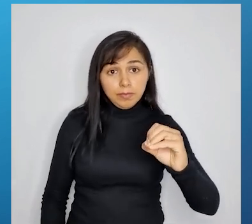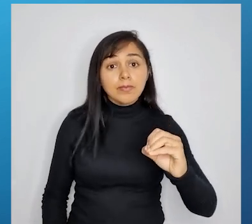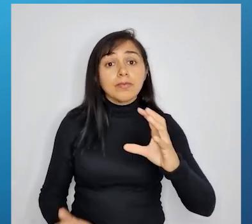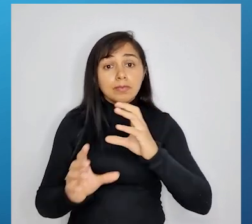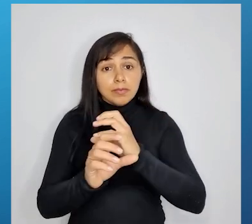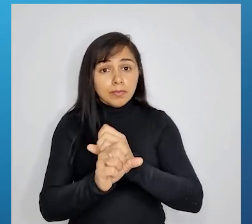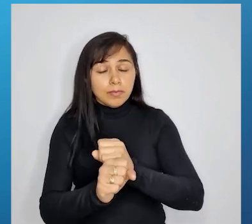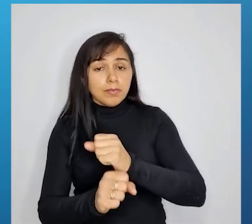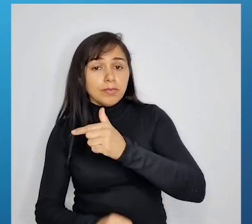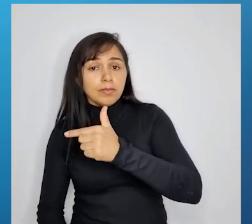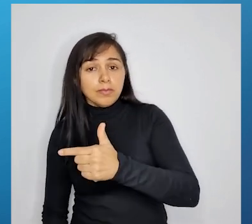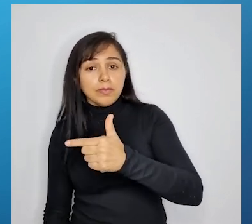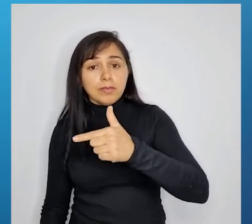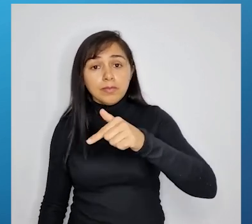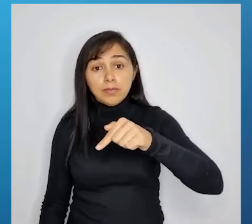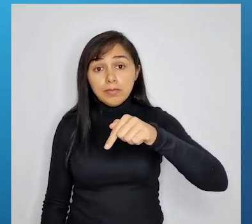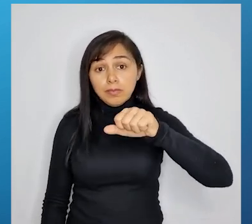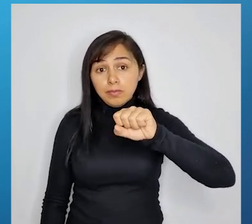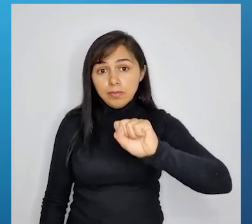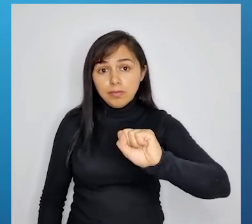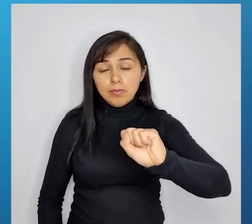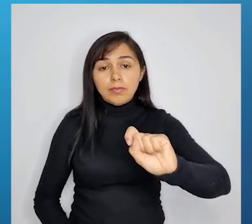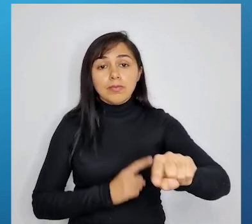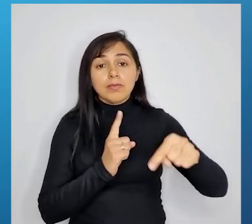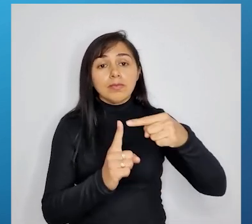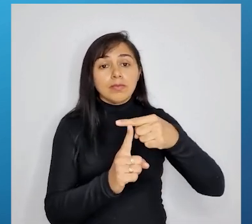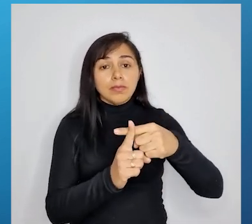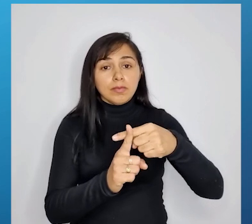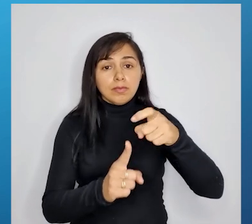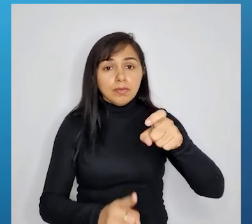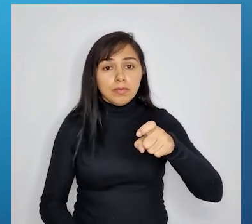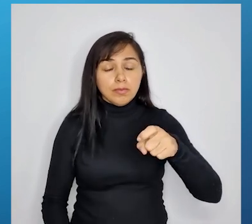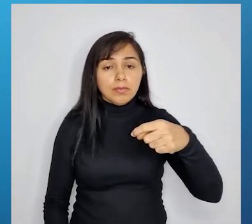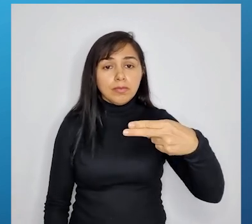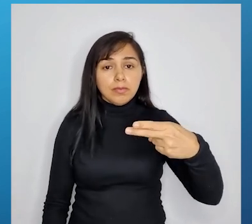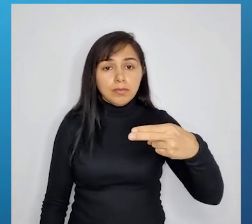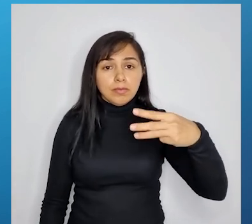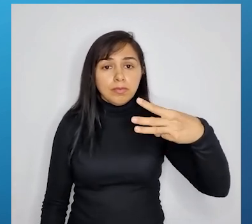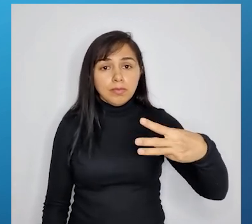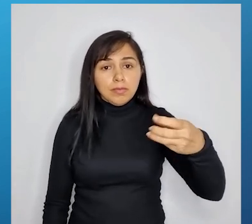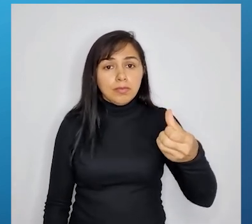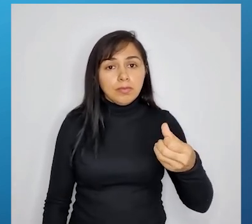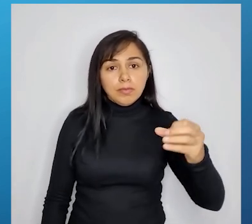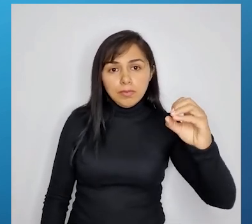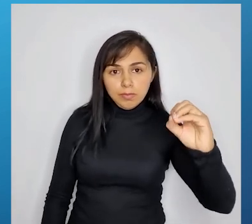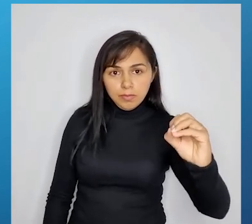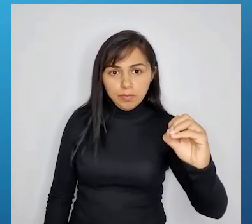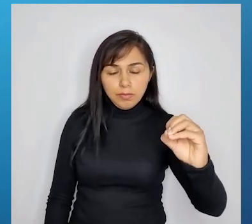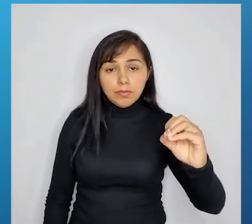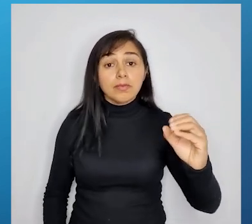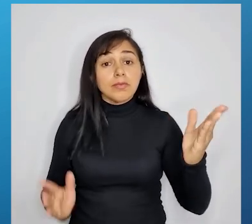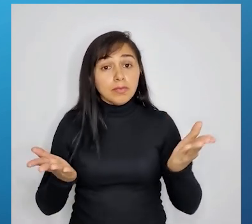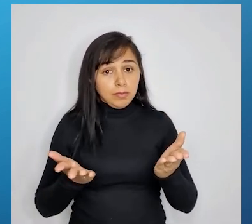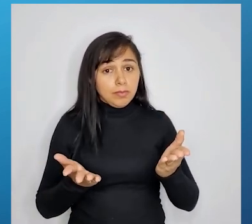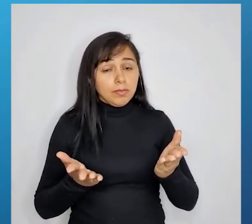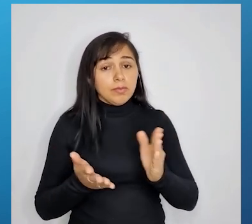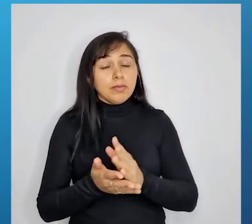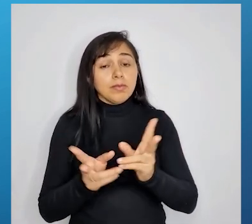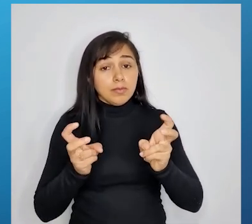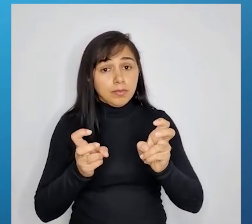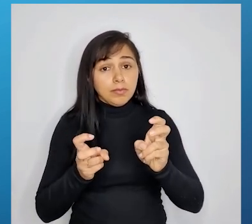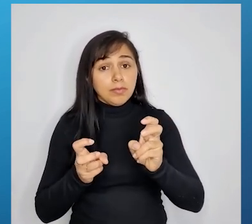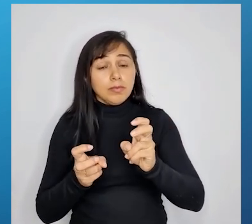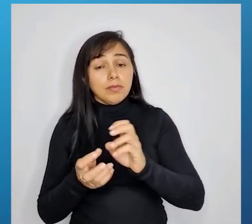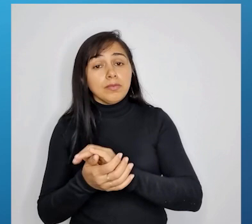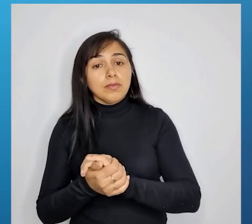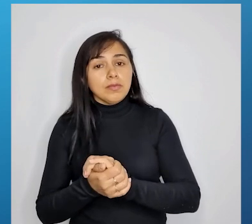278 mais x vai ser igual a 360. Quem está somando, passa no